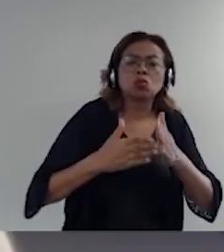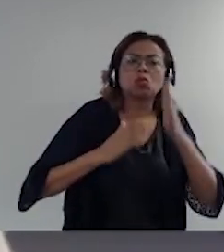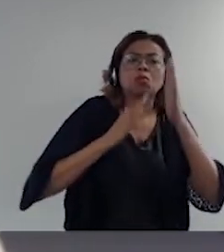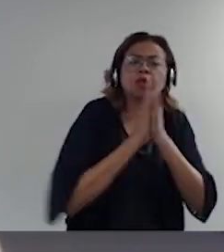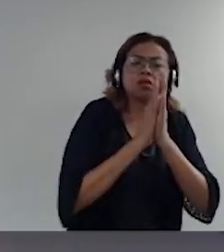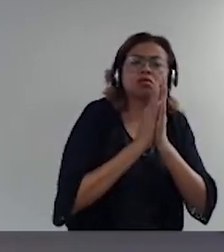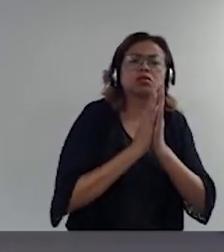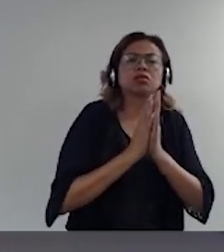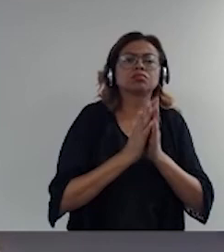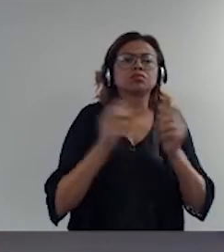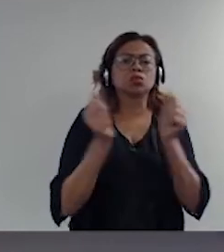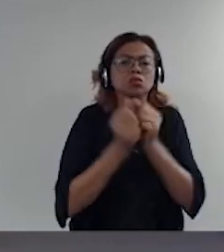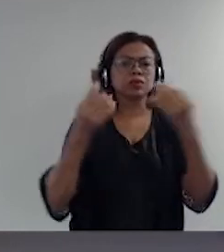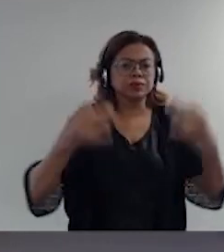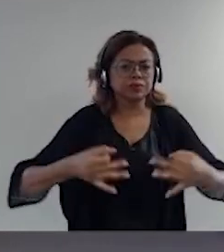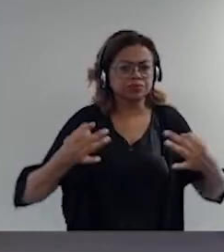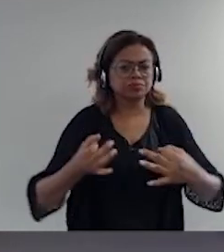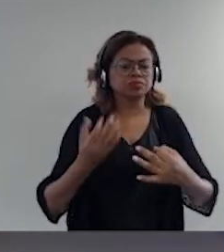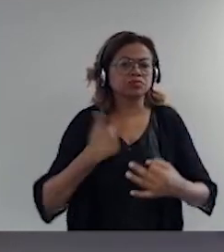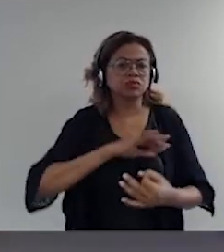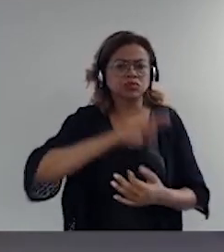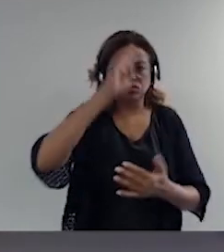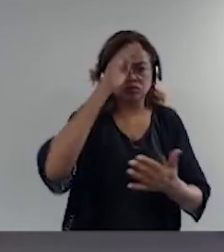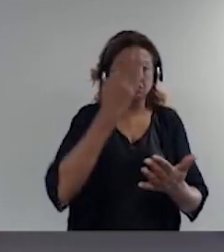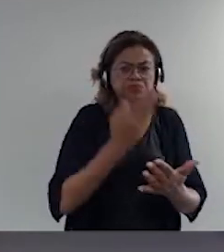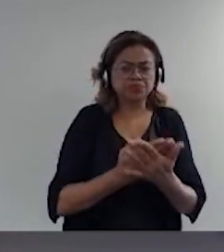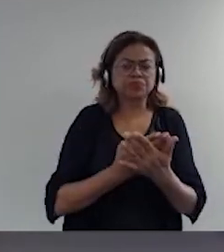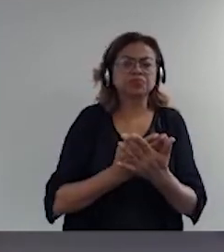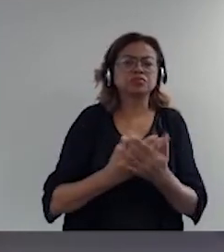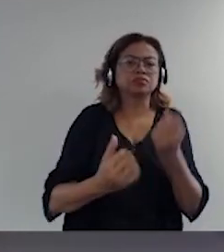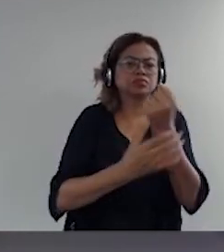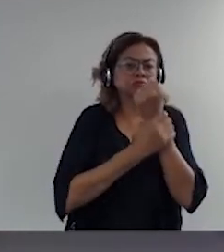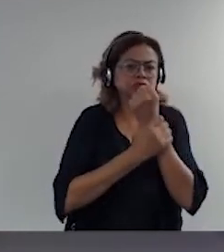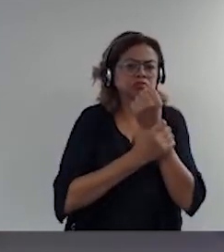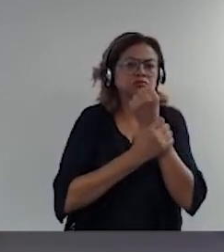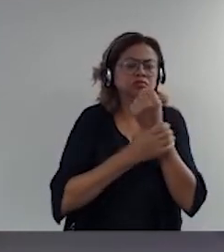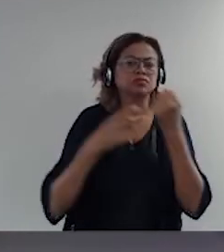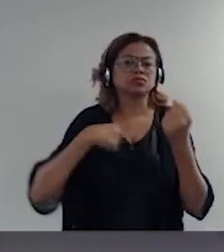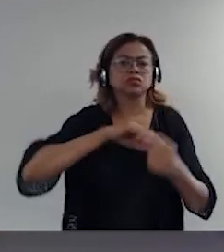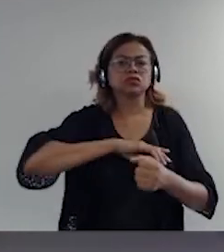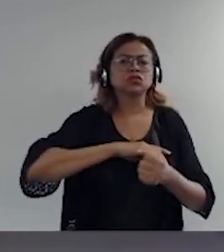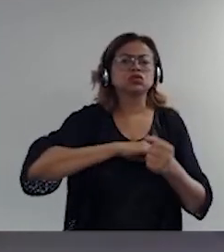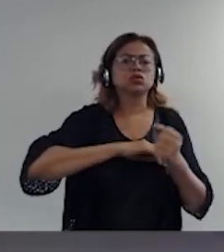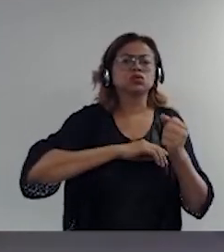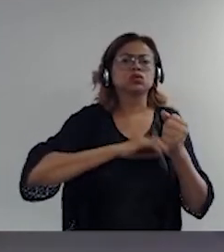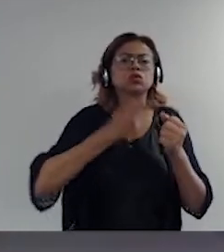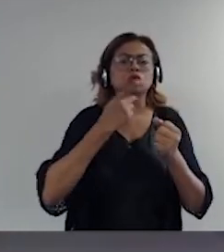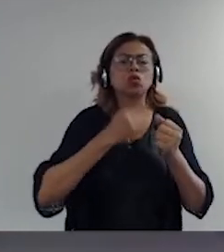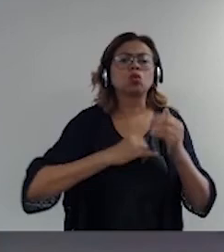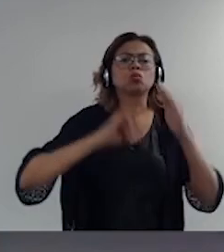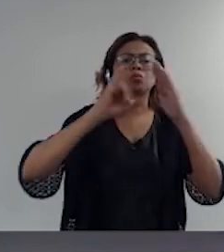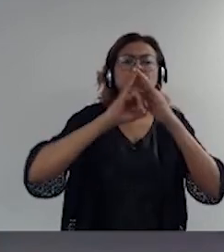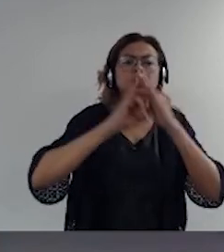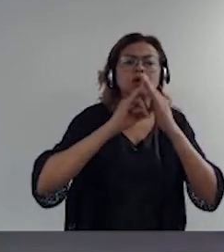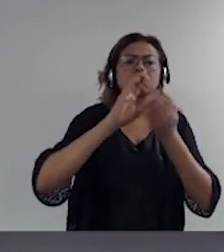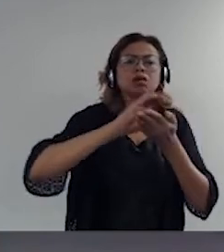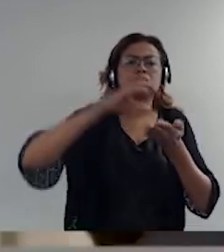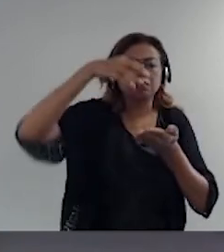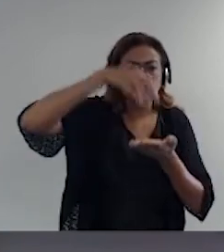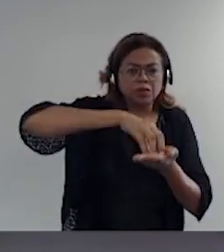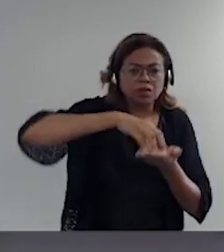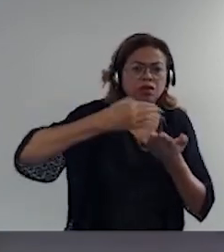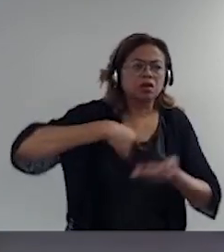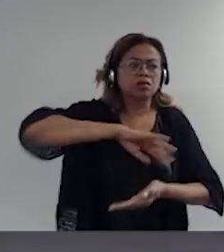diretamente na credibilidade, na segurança, no mercado de capitais do nosso país,